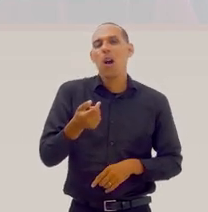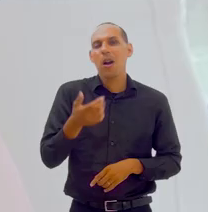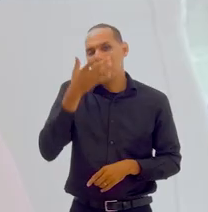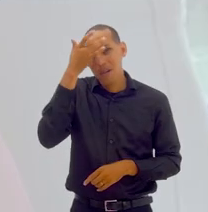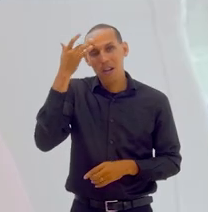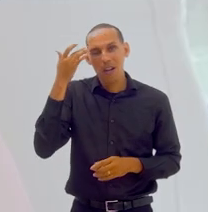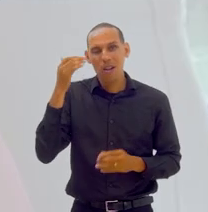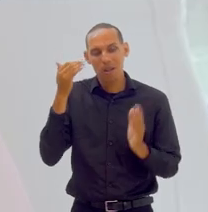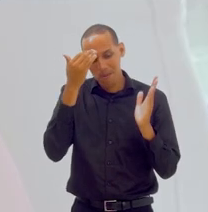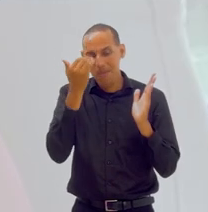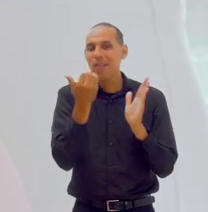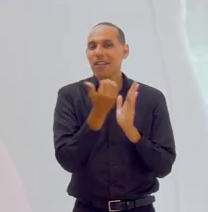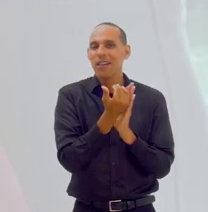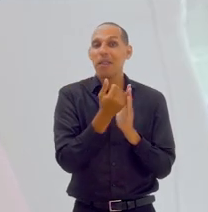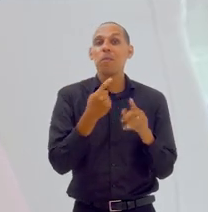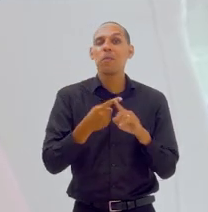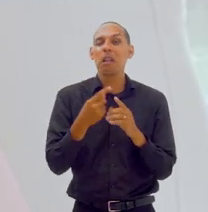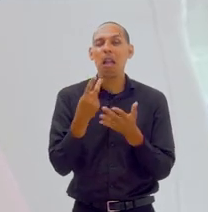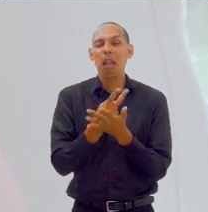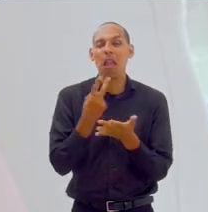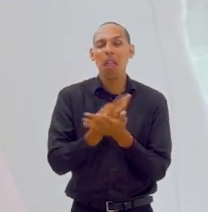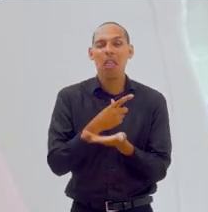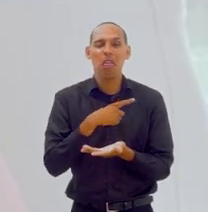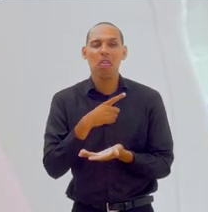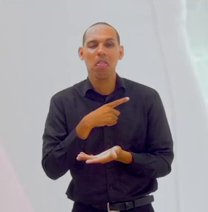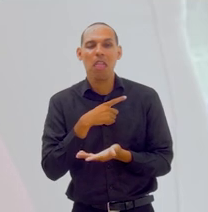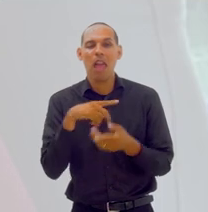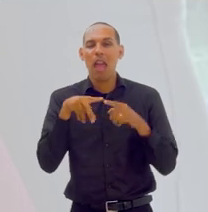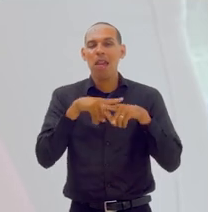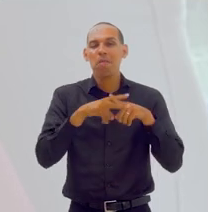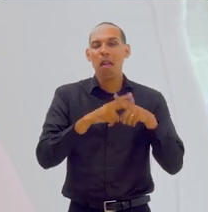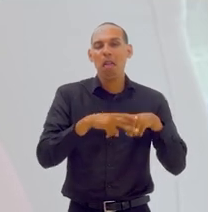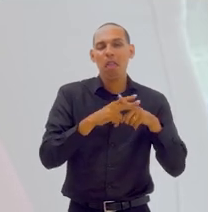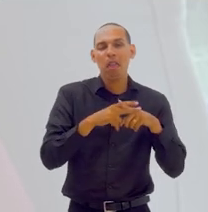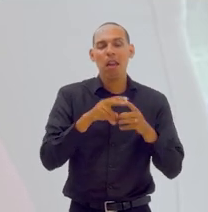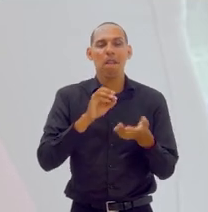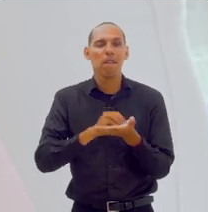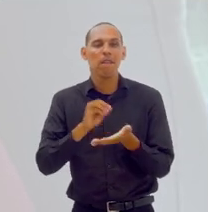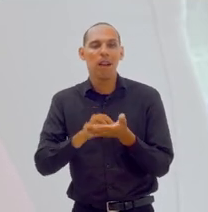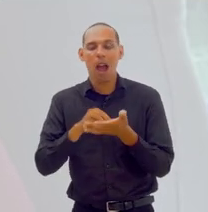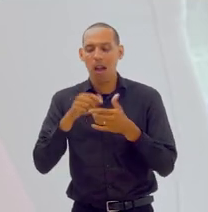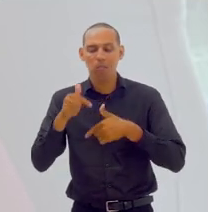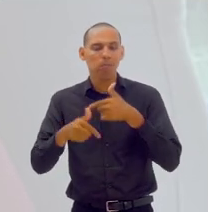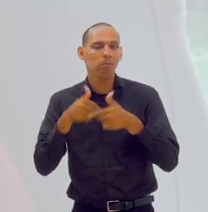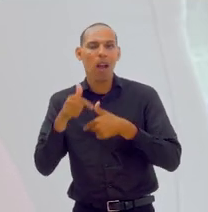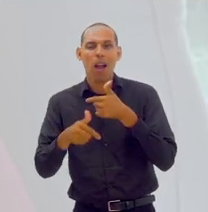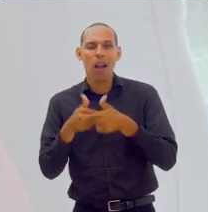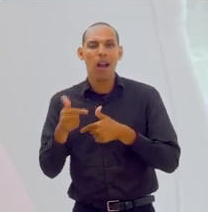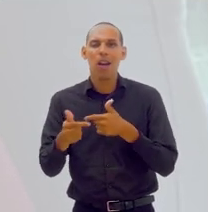elas vinham sempre confrontadas com erros de edição, falta de um trabalho